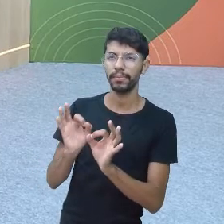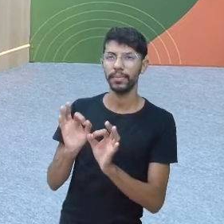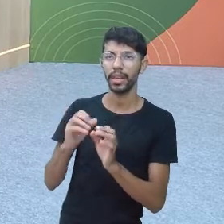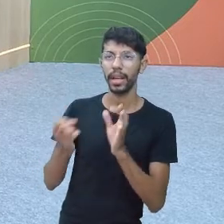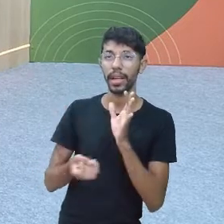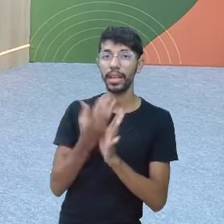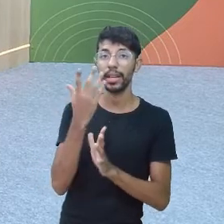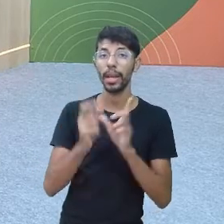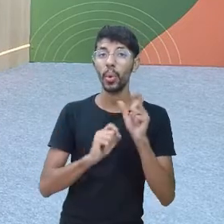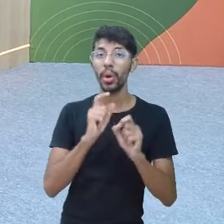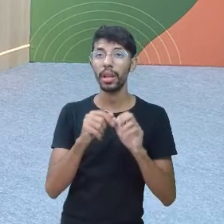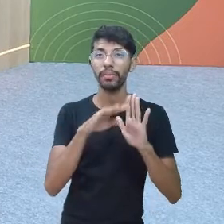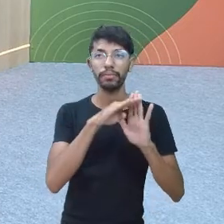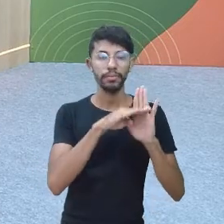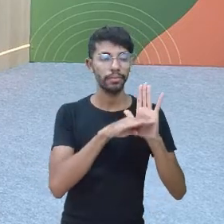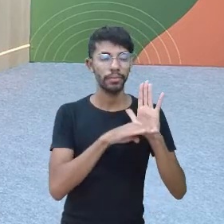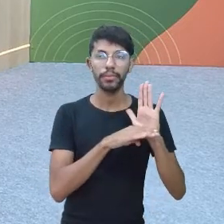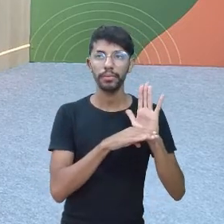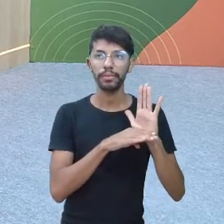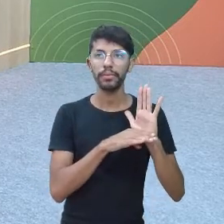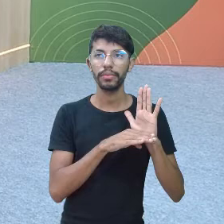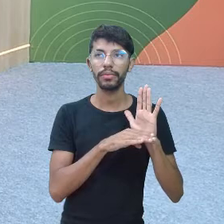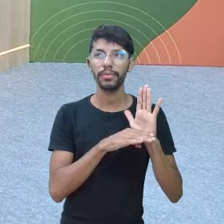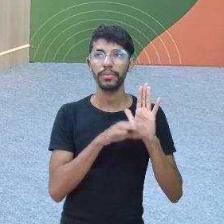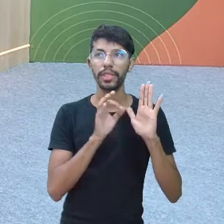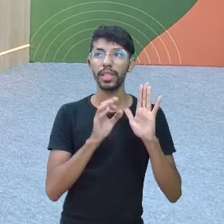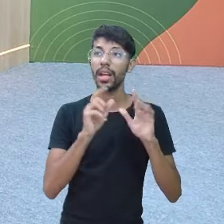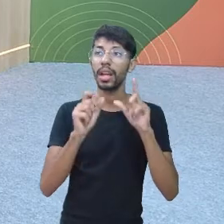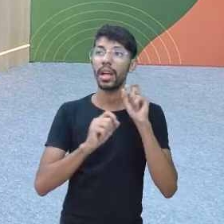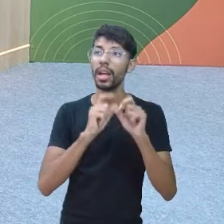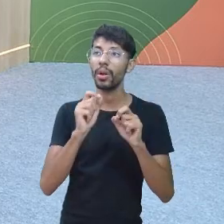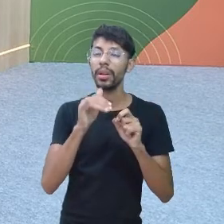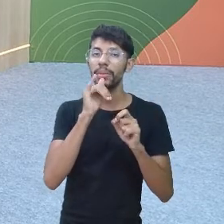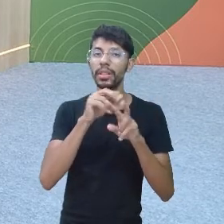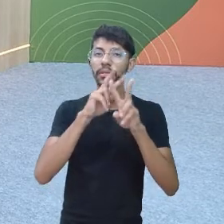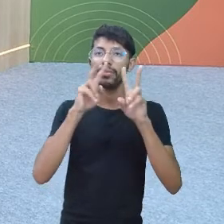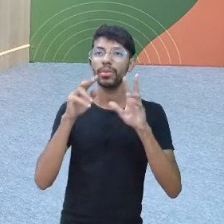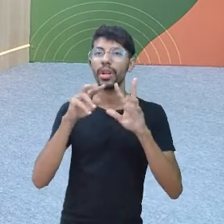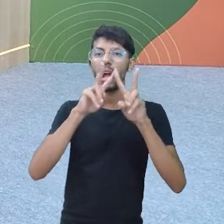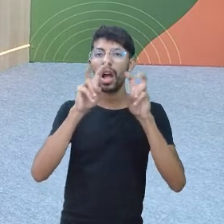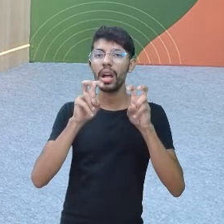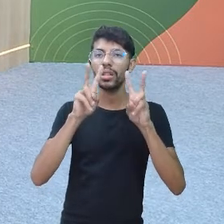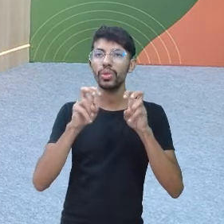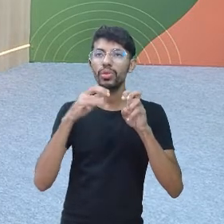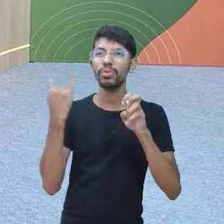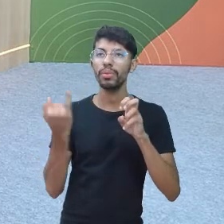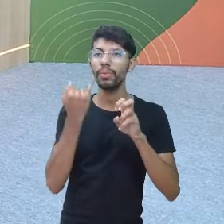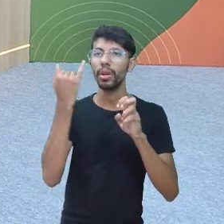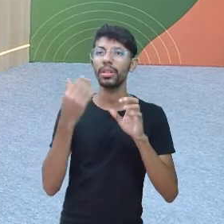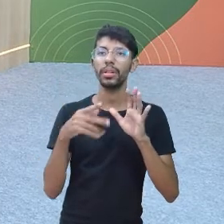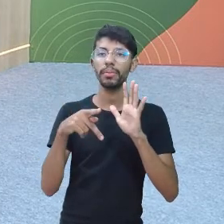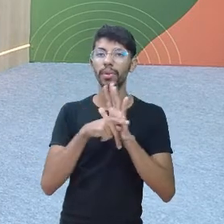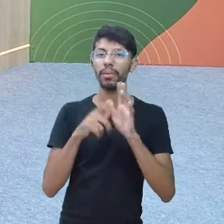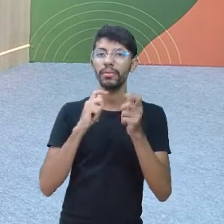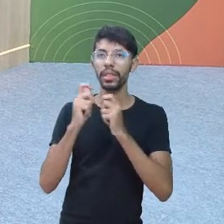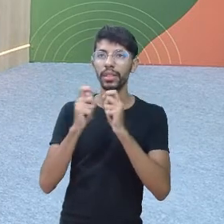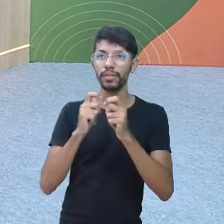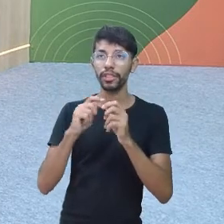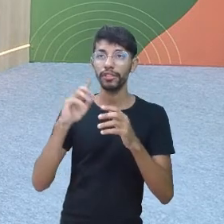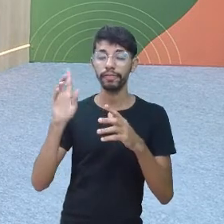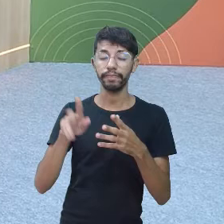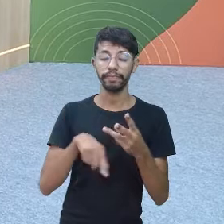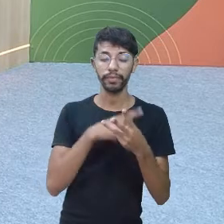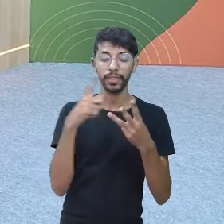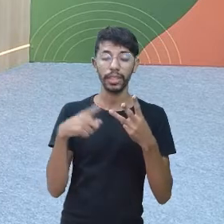cria uma pauta, que são os temas, os assuntos relevantes que serão abordados na entrevista. Em seguida,